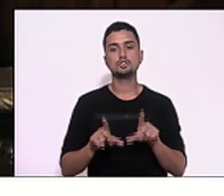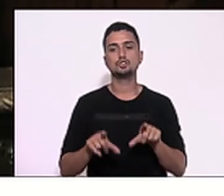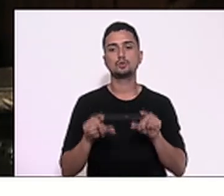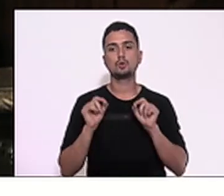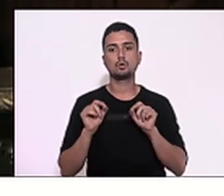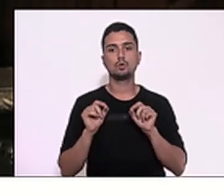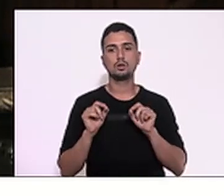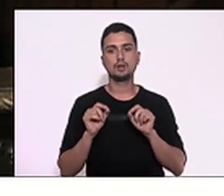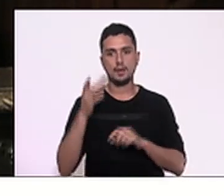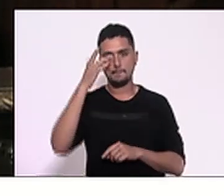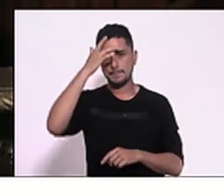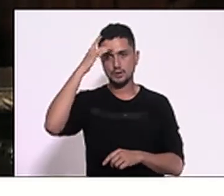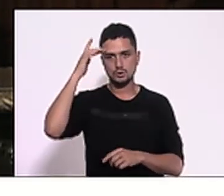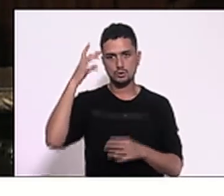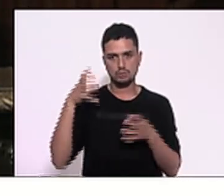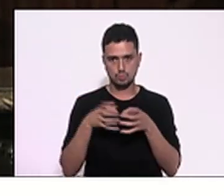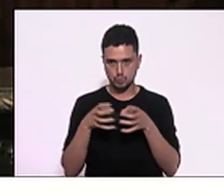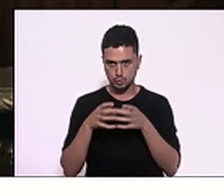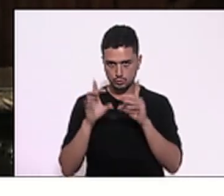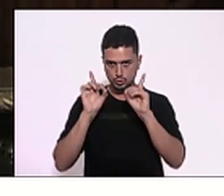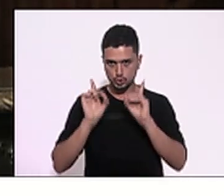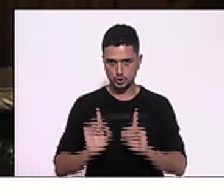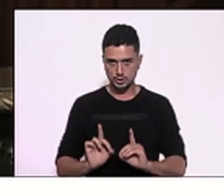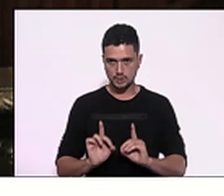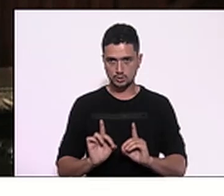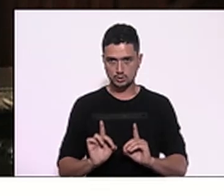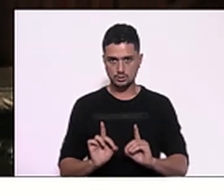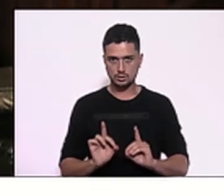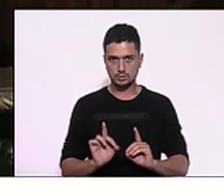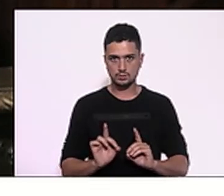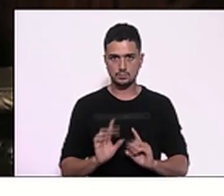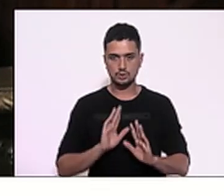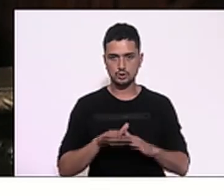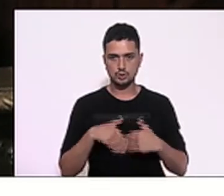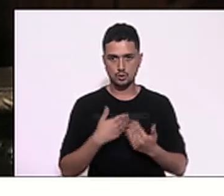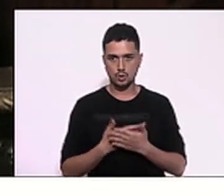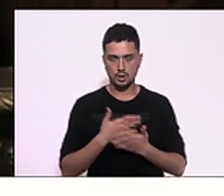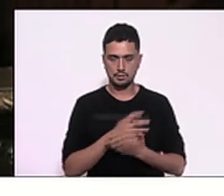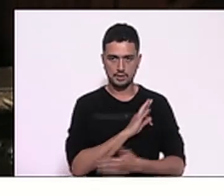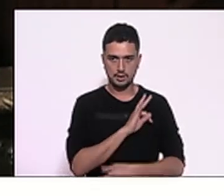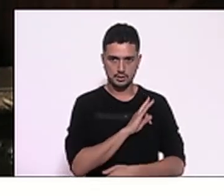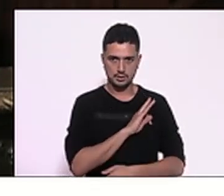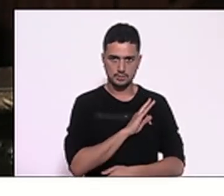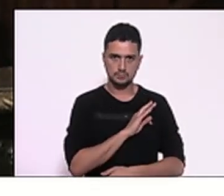foi alterada, há um processo disciplinado em lei